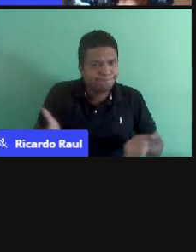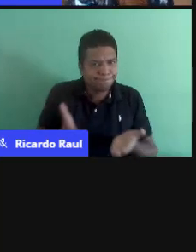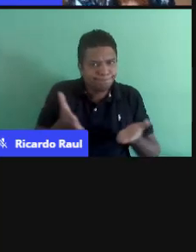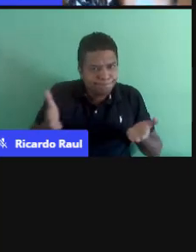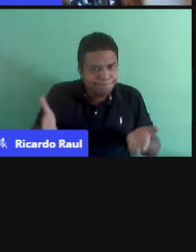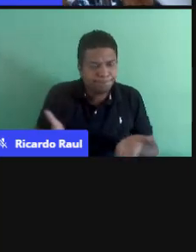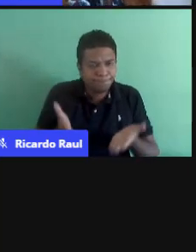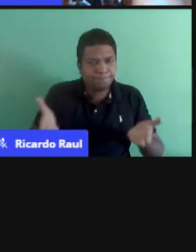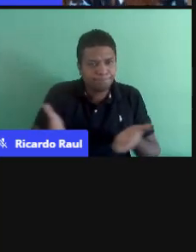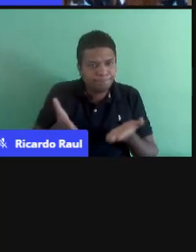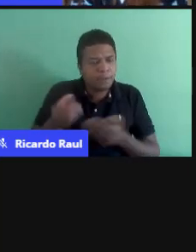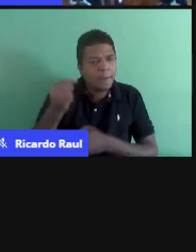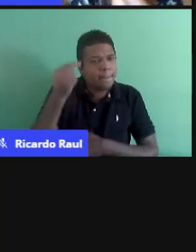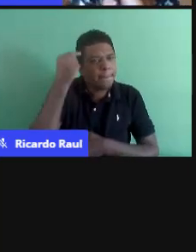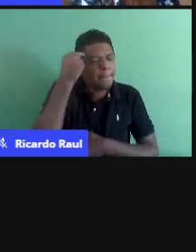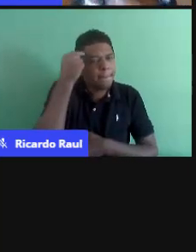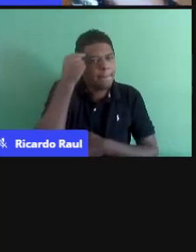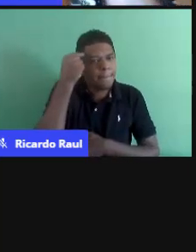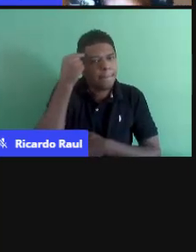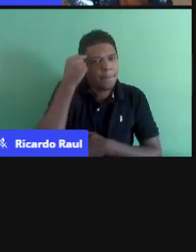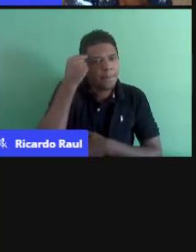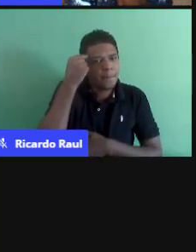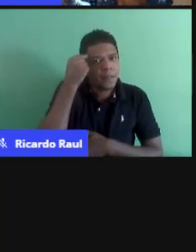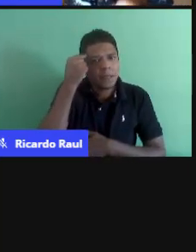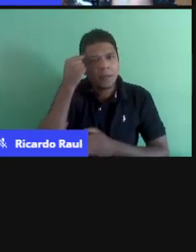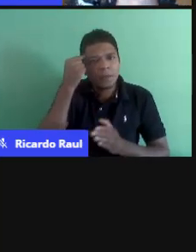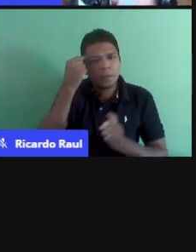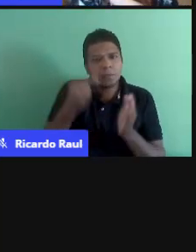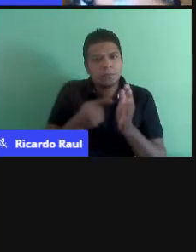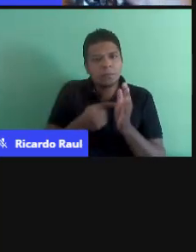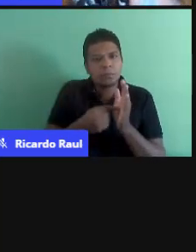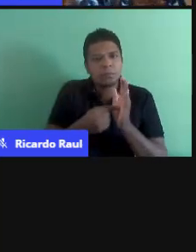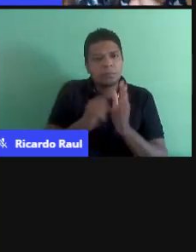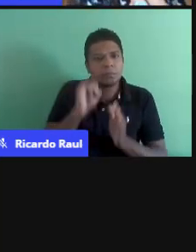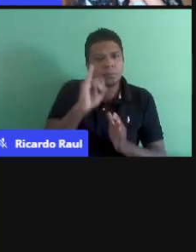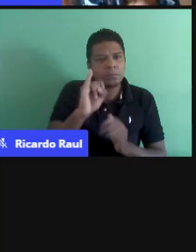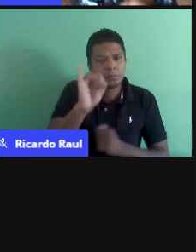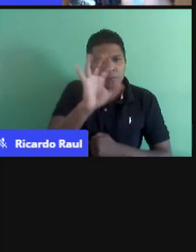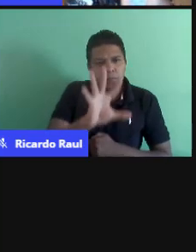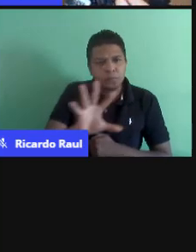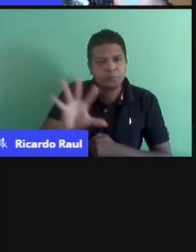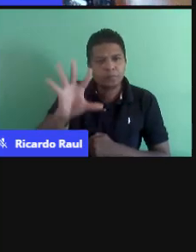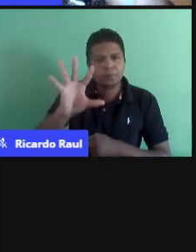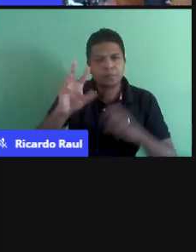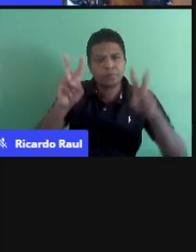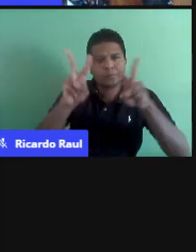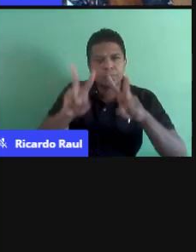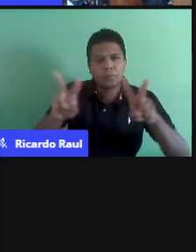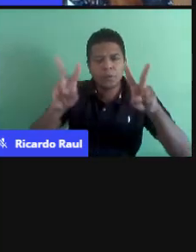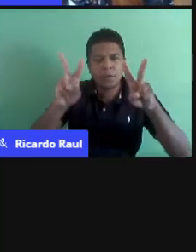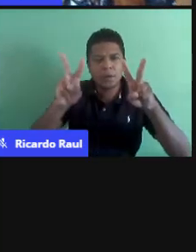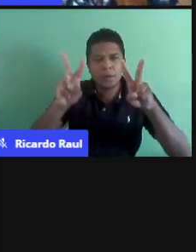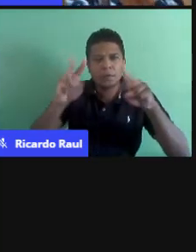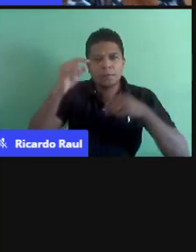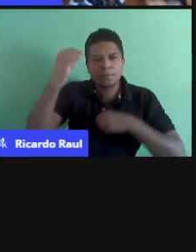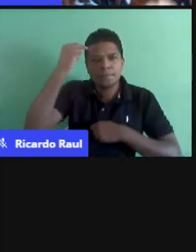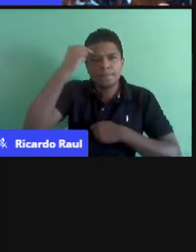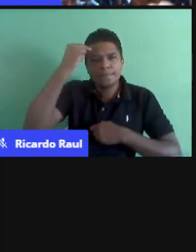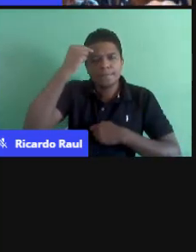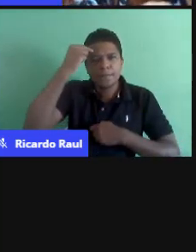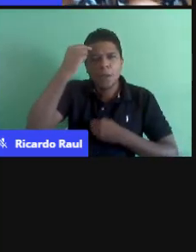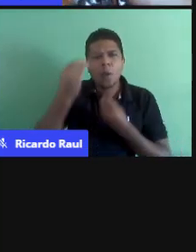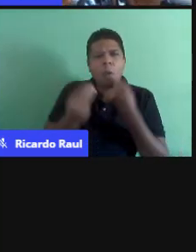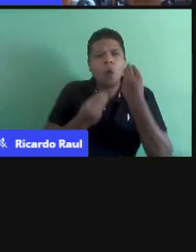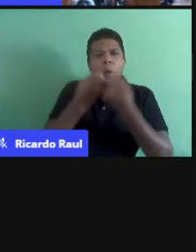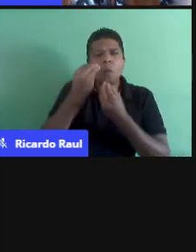essa criança a pensar na figura do leão, ou seja, visualizá-lo mentalmente. Como é esse